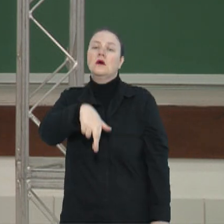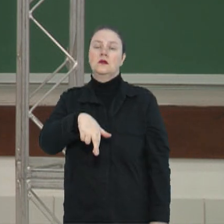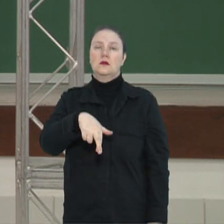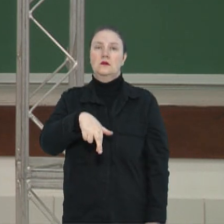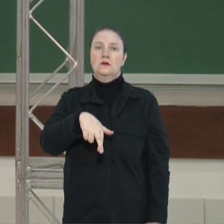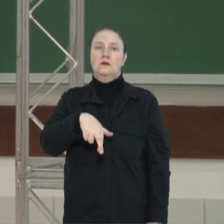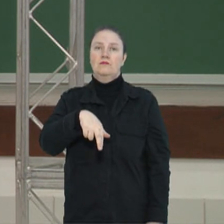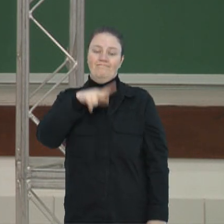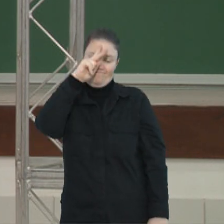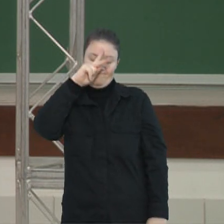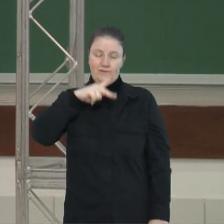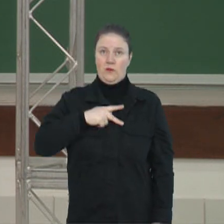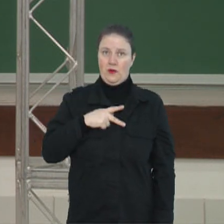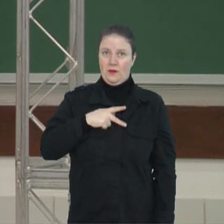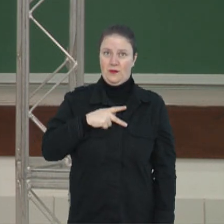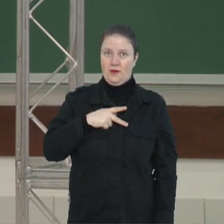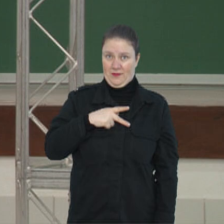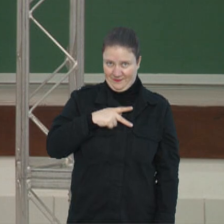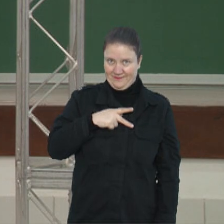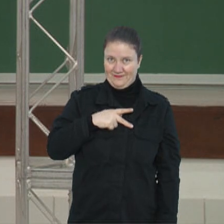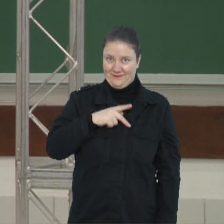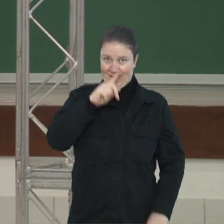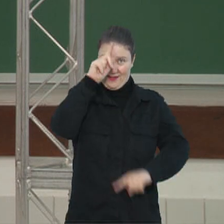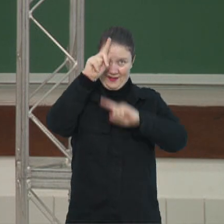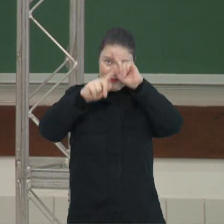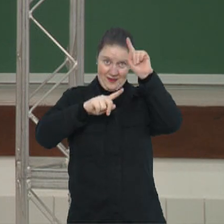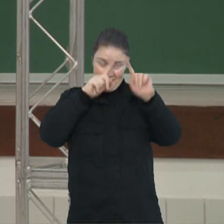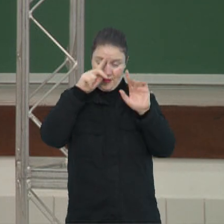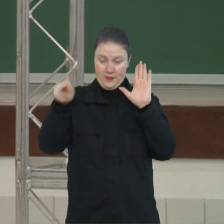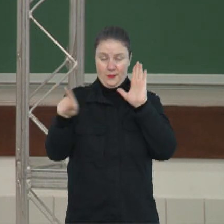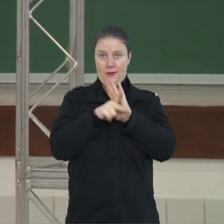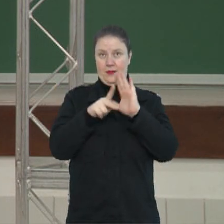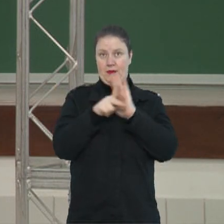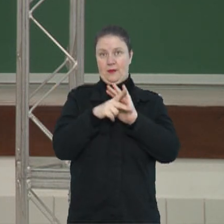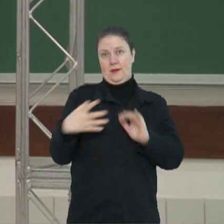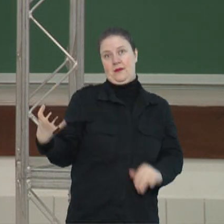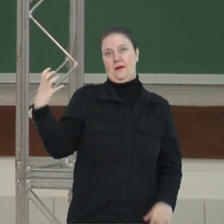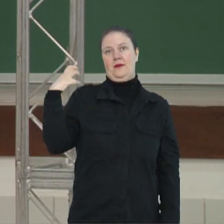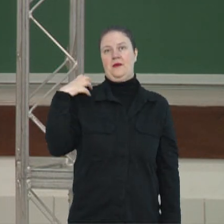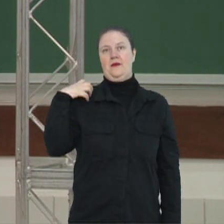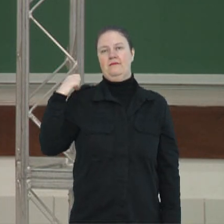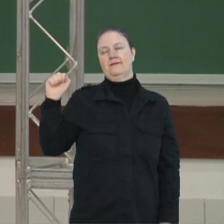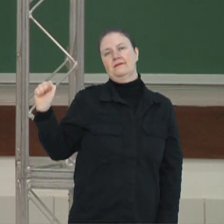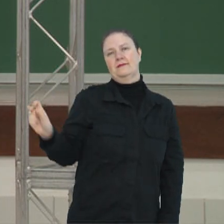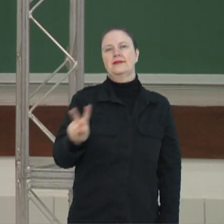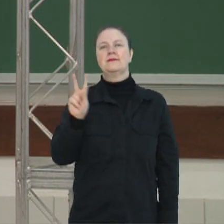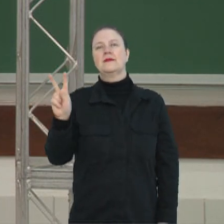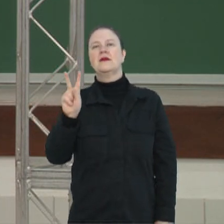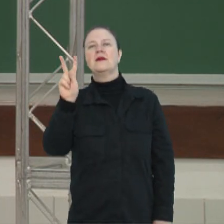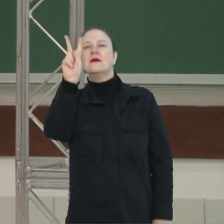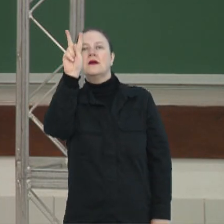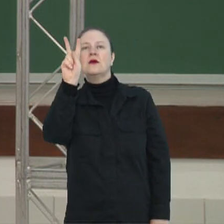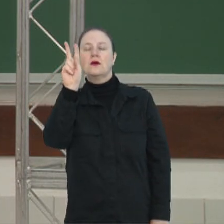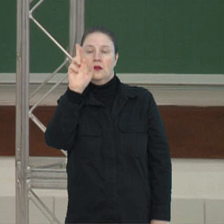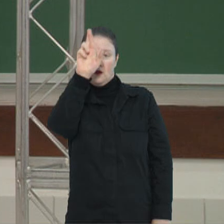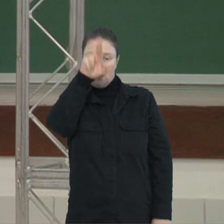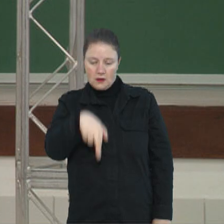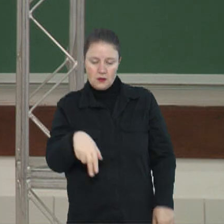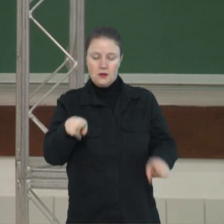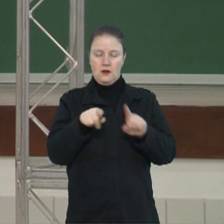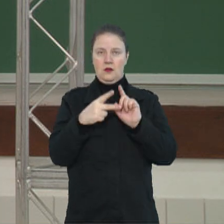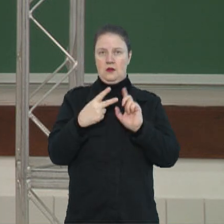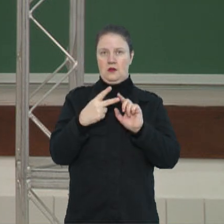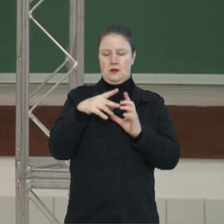Tá? Então, né, de novo, aquela ideia que estava no Platão, né, dessa valorização da razão e da alma em detrimento do corpo e